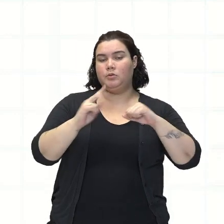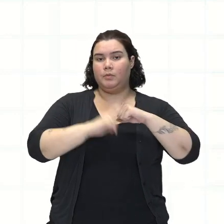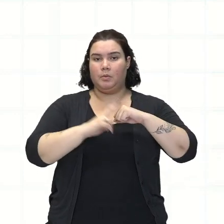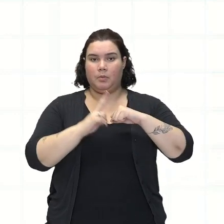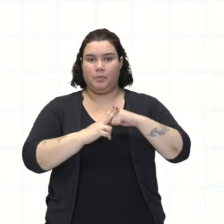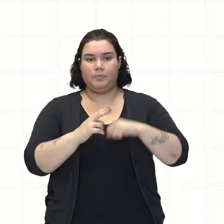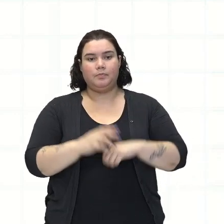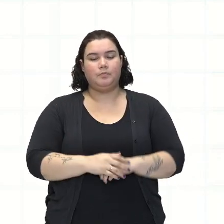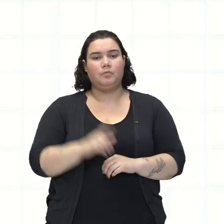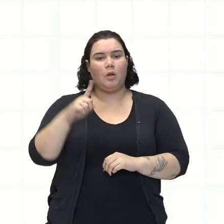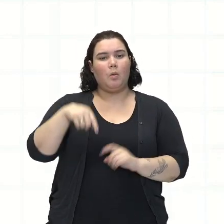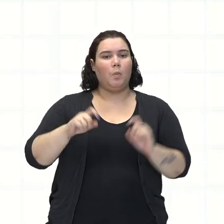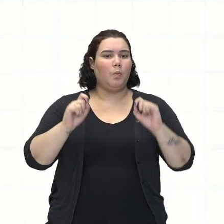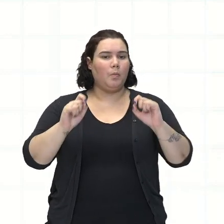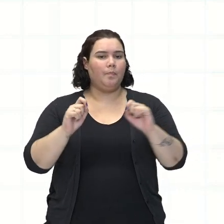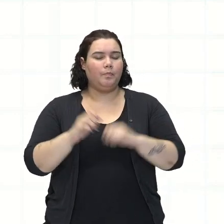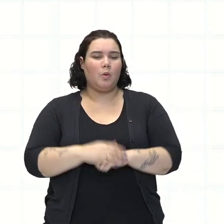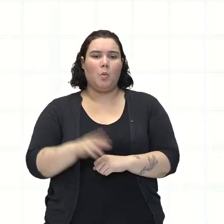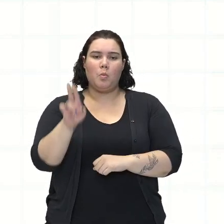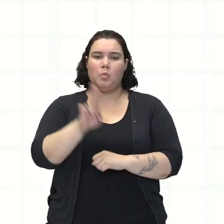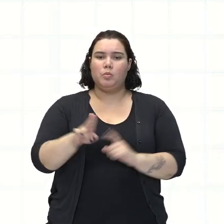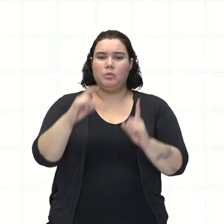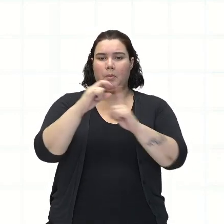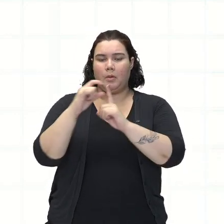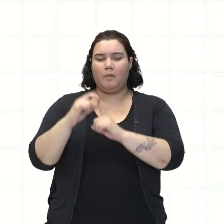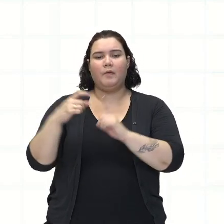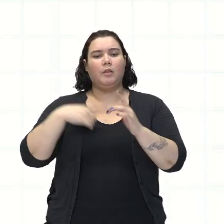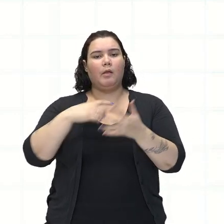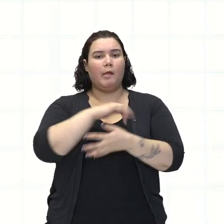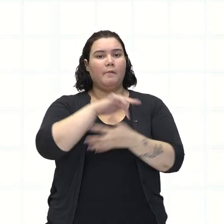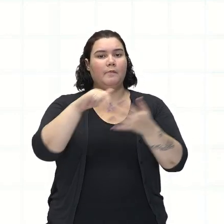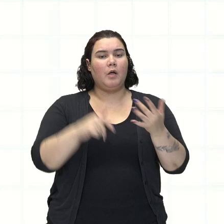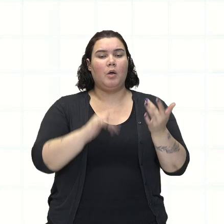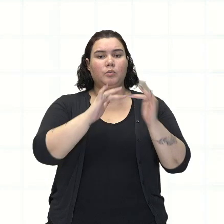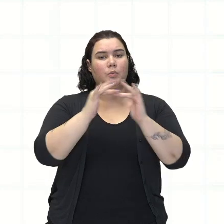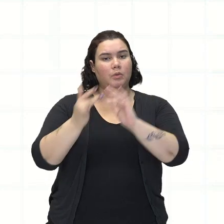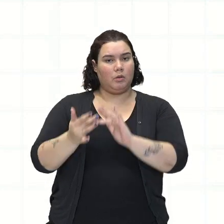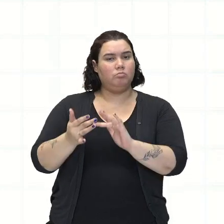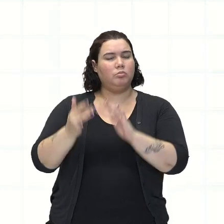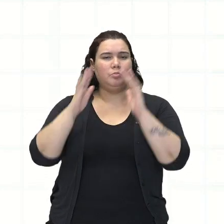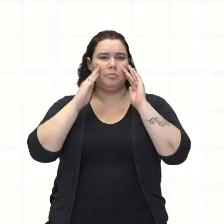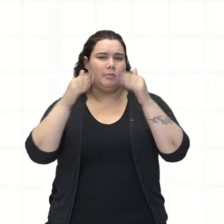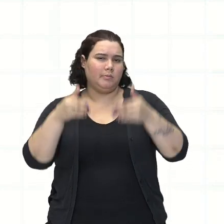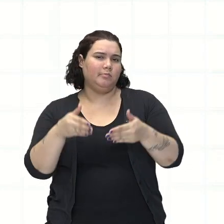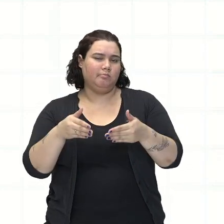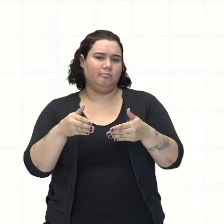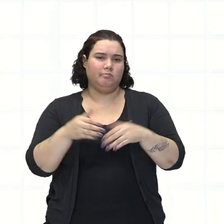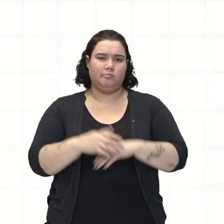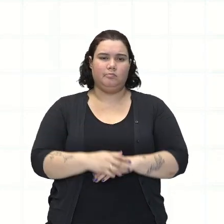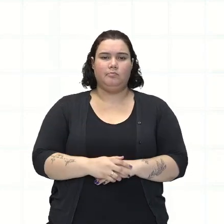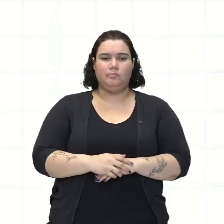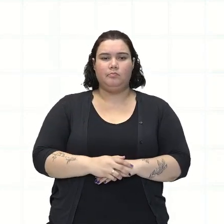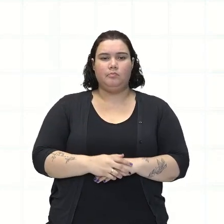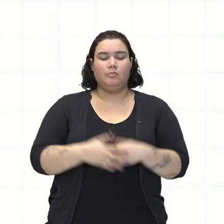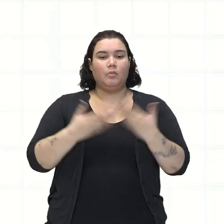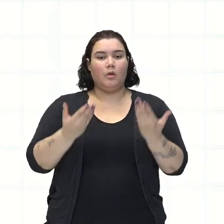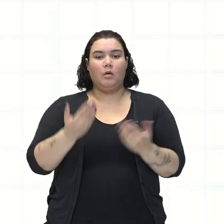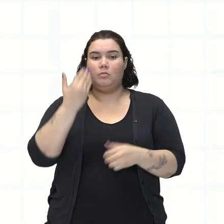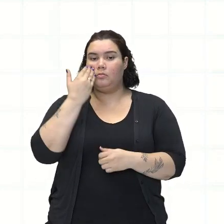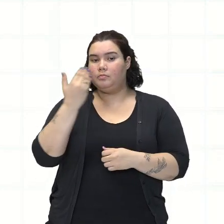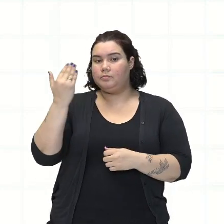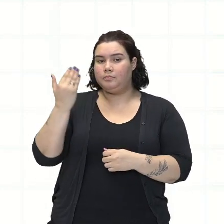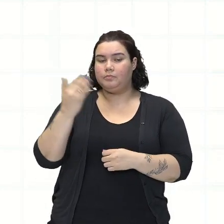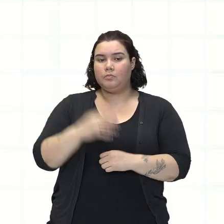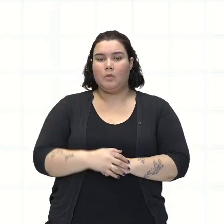que são o uso dessas palavras em contextos específicos, vários contextos. Baixe